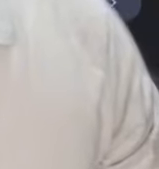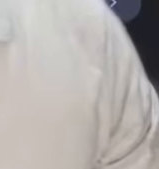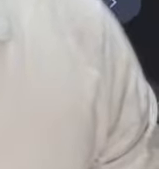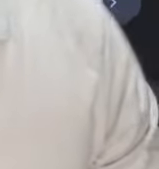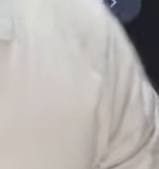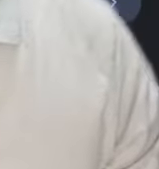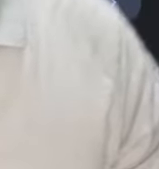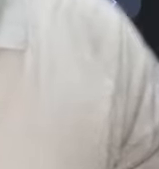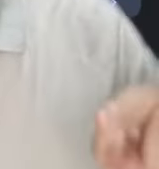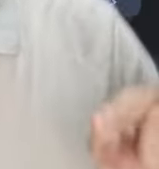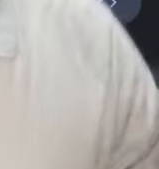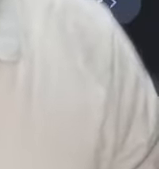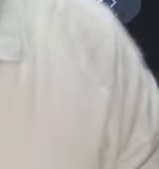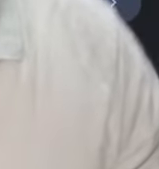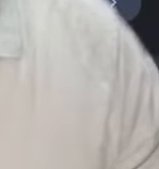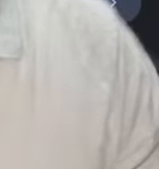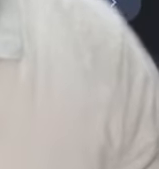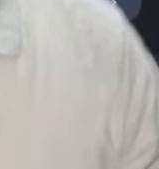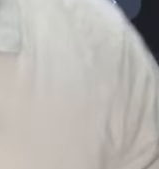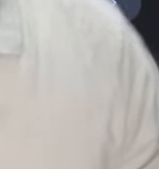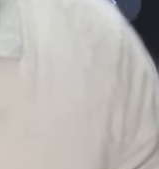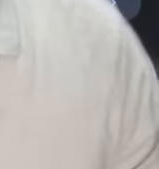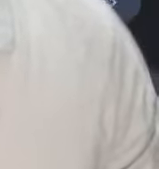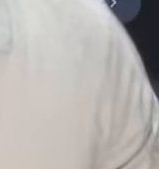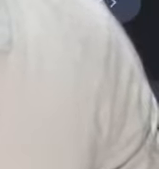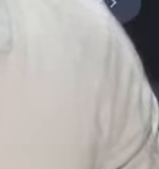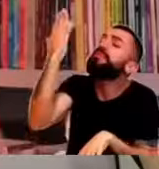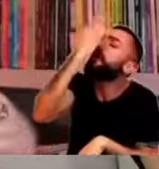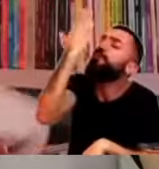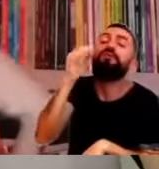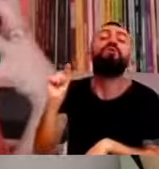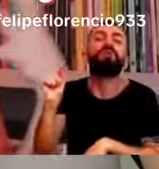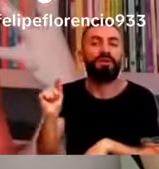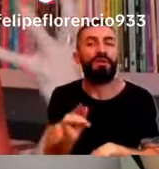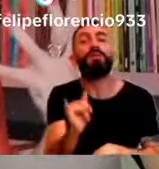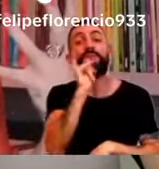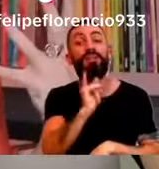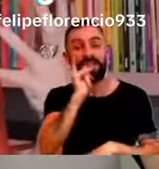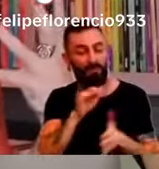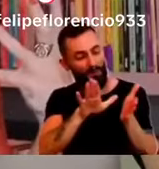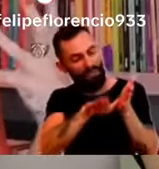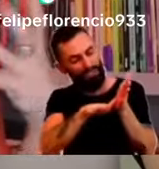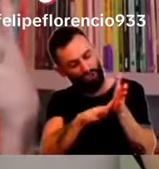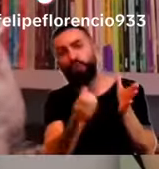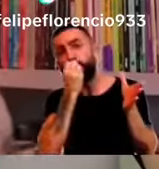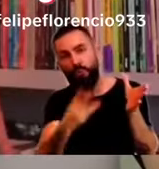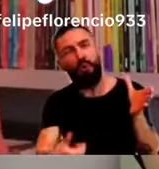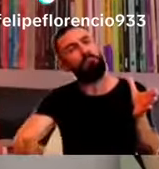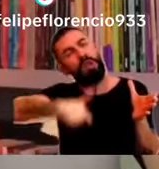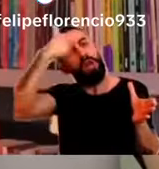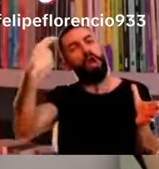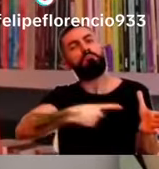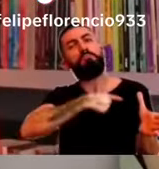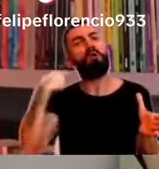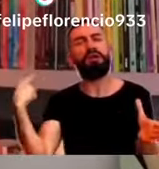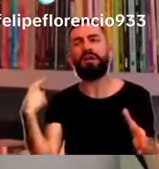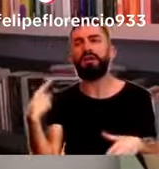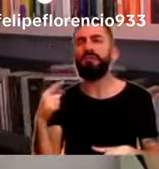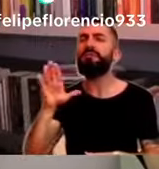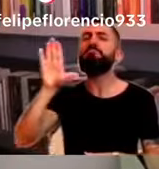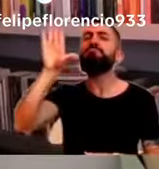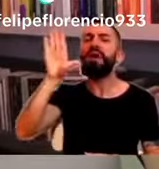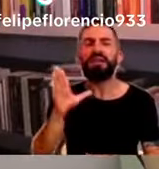Ouça com bastante atenção esse comentário muito sábio da Rita Von Hood. Por exemplo, o bandido bom é o bandido morto. E aí a gente precisa contar.